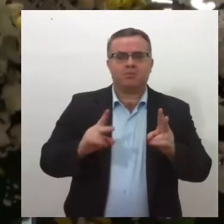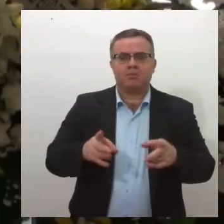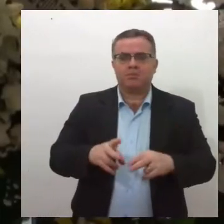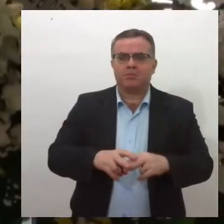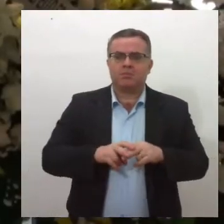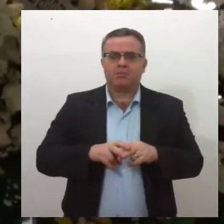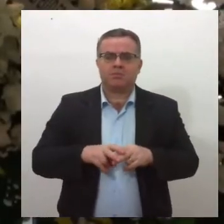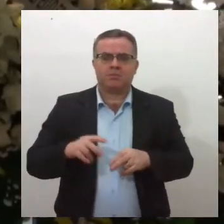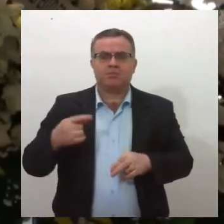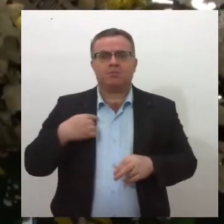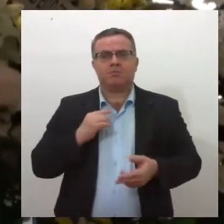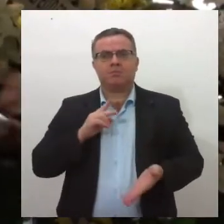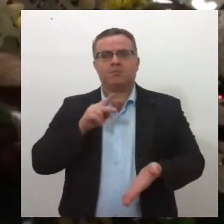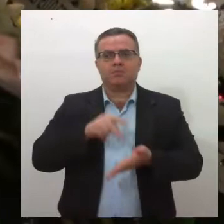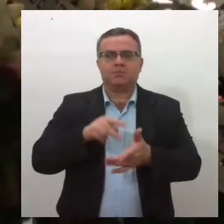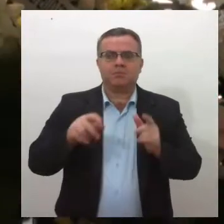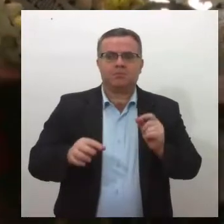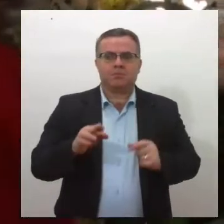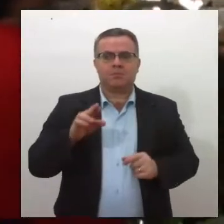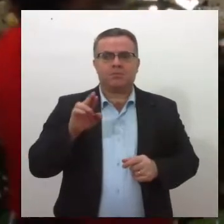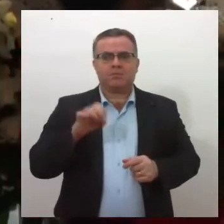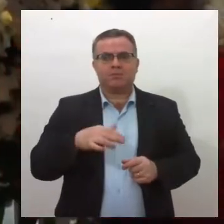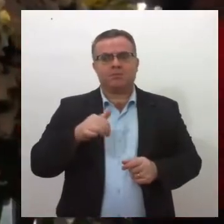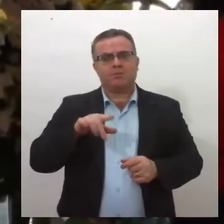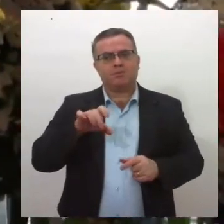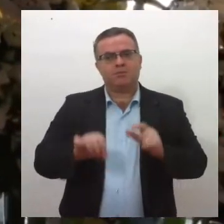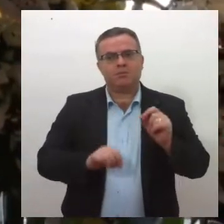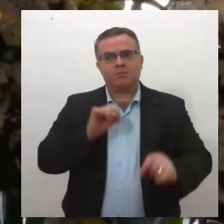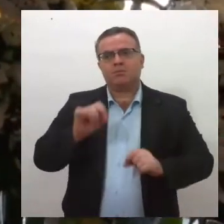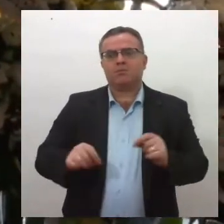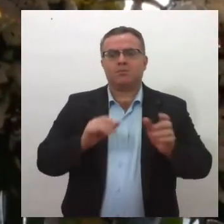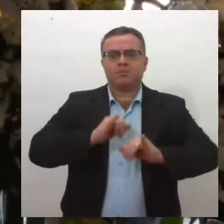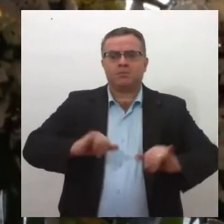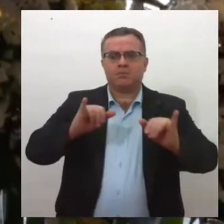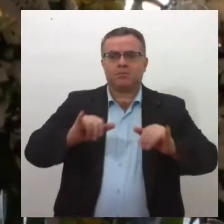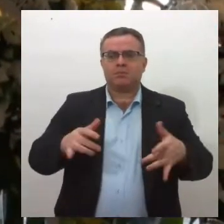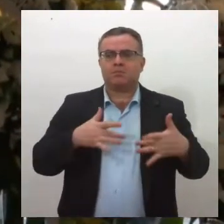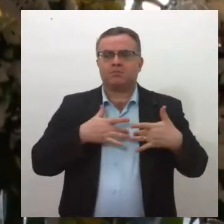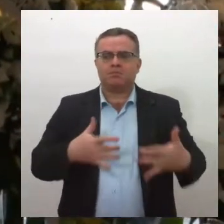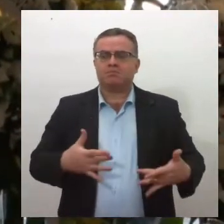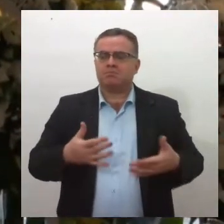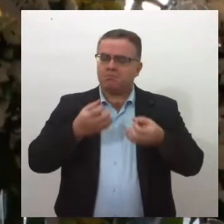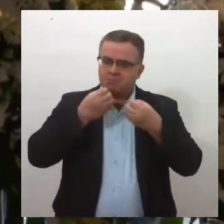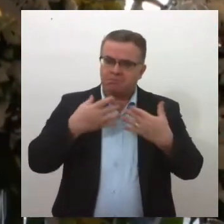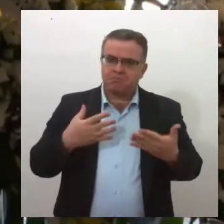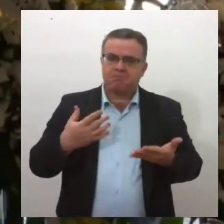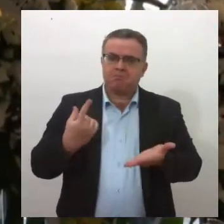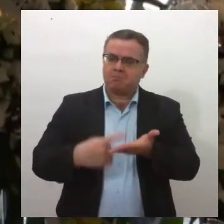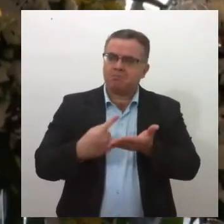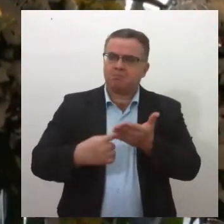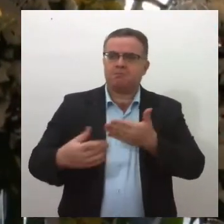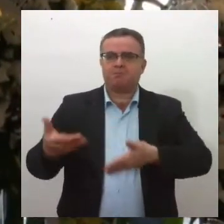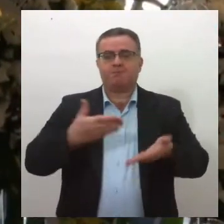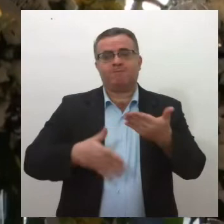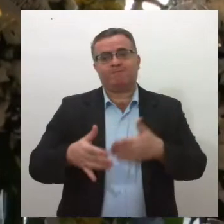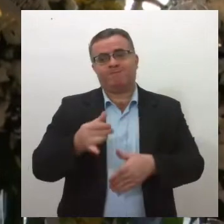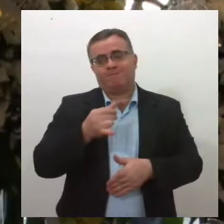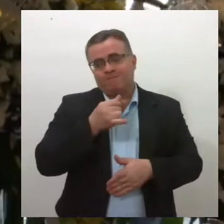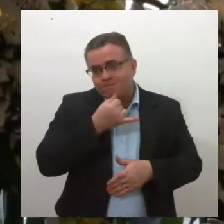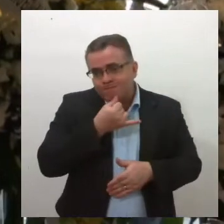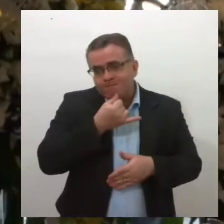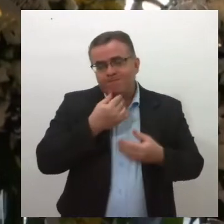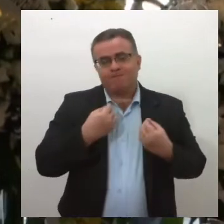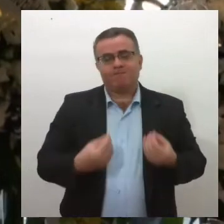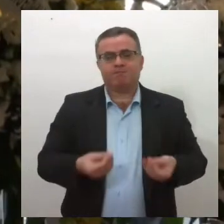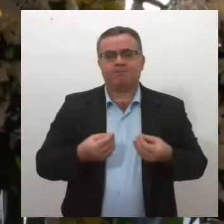tive aqui por Reinaldo uma boa impressão, gostei, sempre nos demos muito bem, repito. E lamento, entristece sempre a